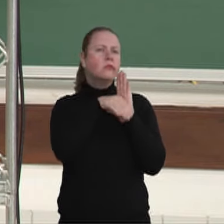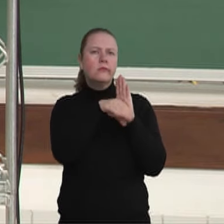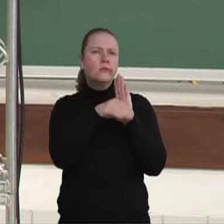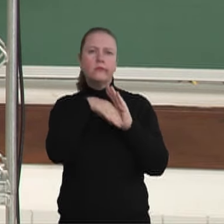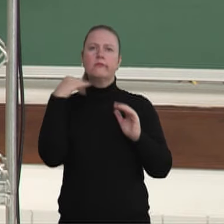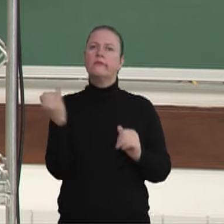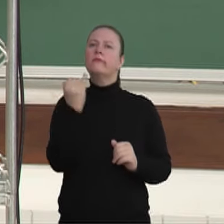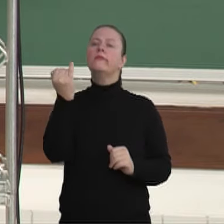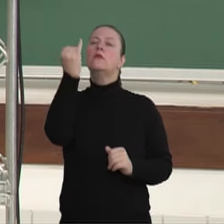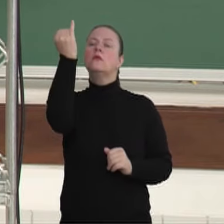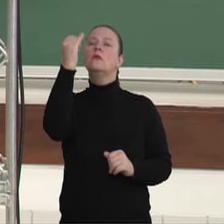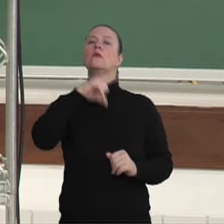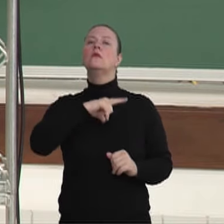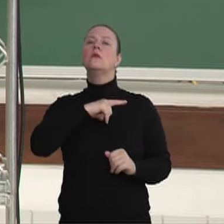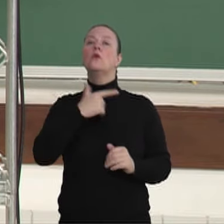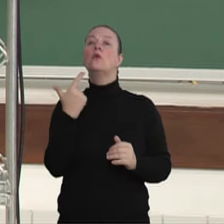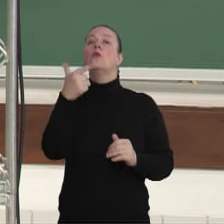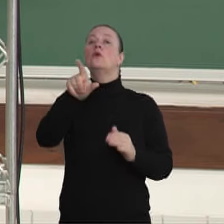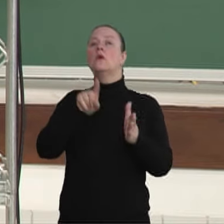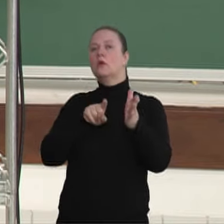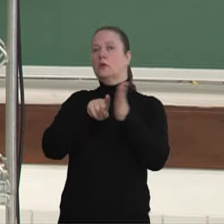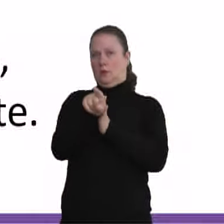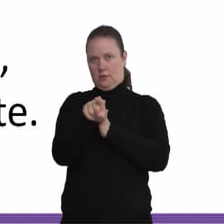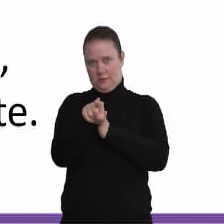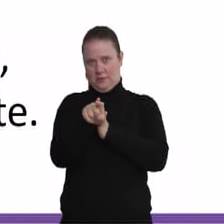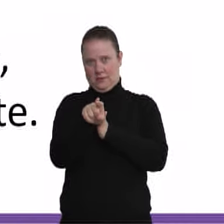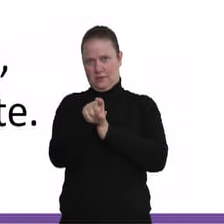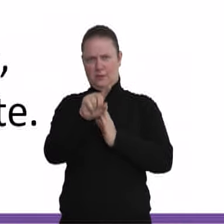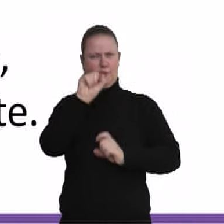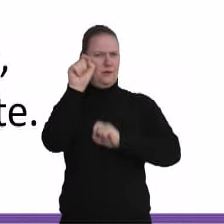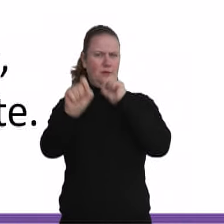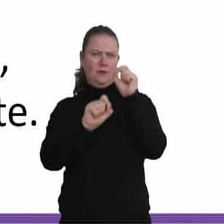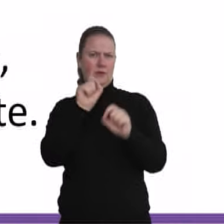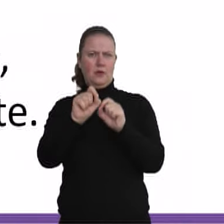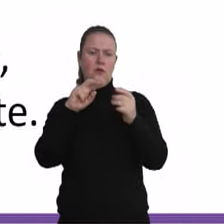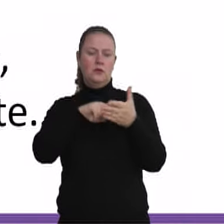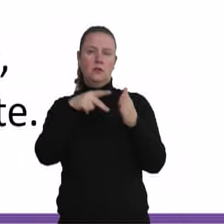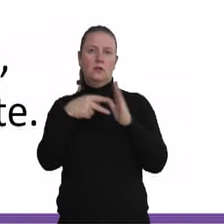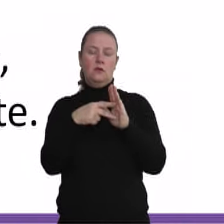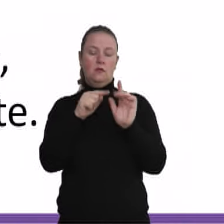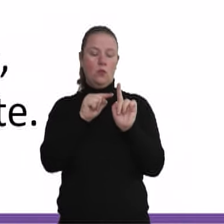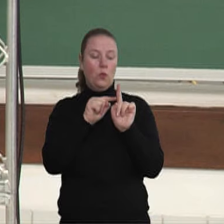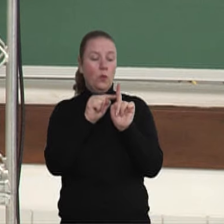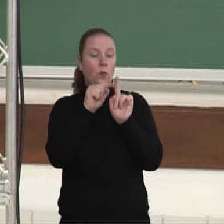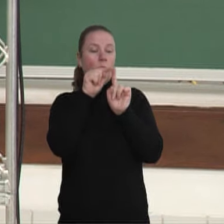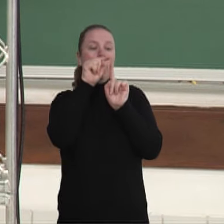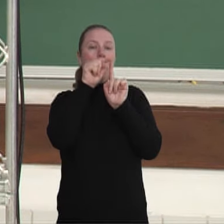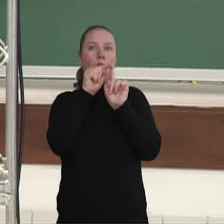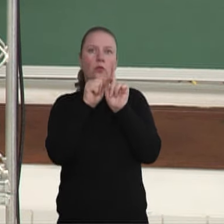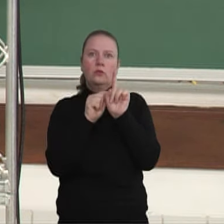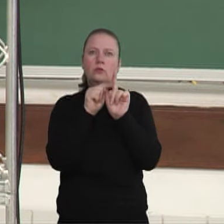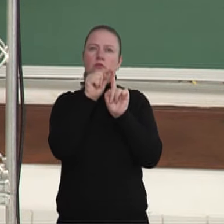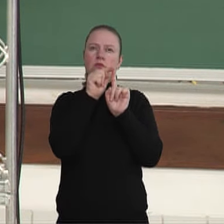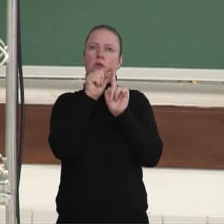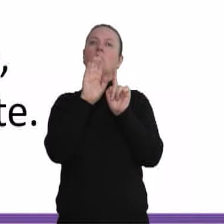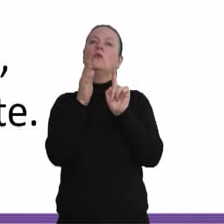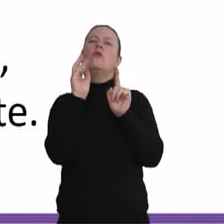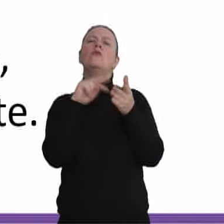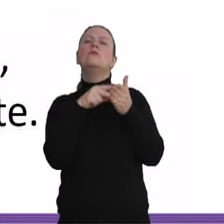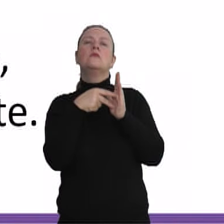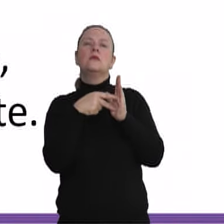frisarmos, temos ali no nosso próximo quiz. Então assim, ó, qual é a definição de temperatura? Mais um tempinho para vocês retomarem